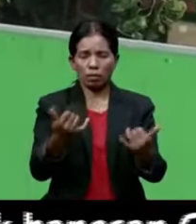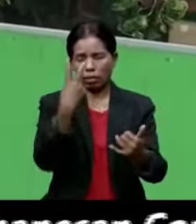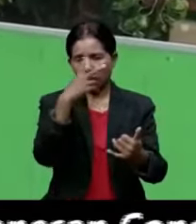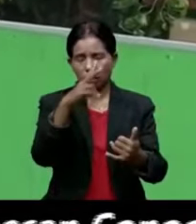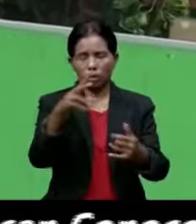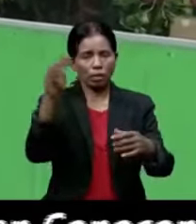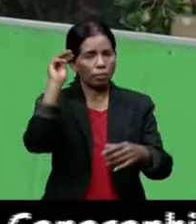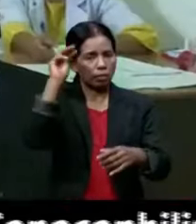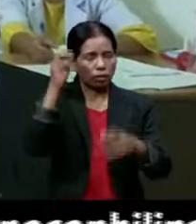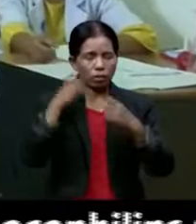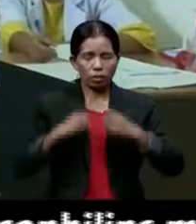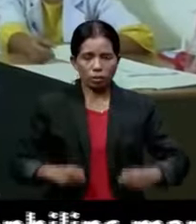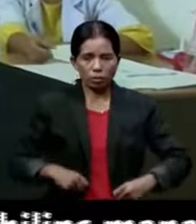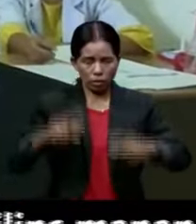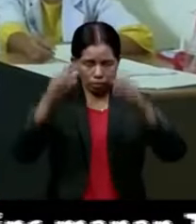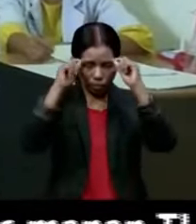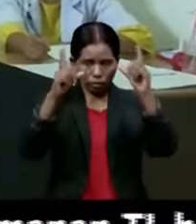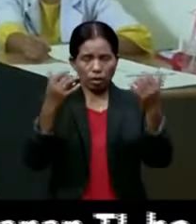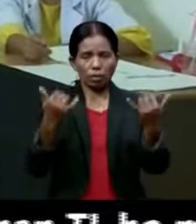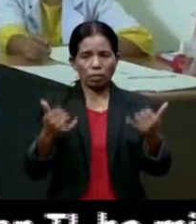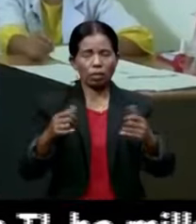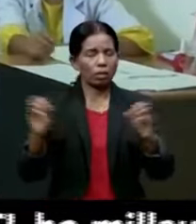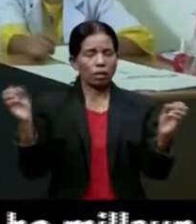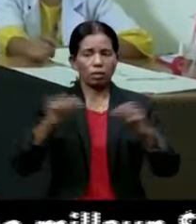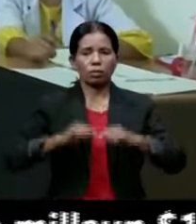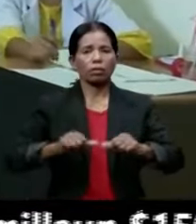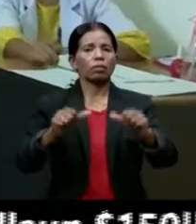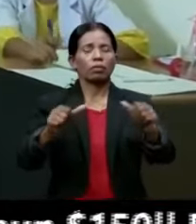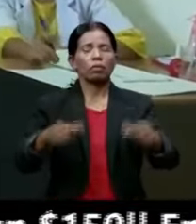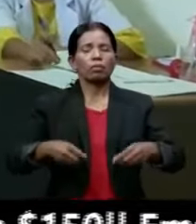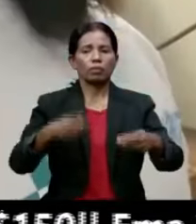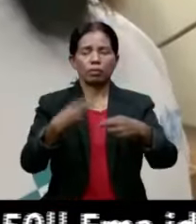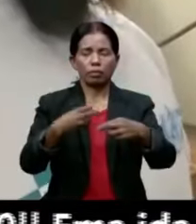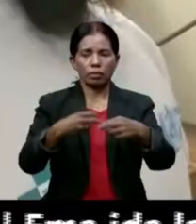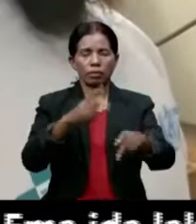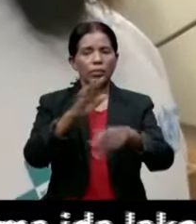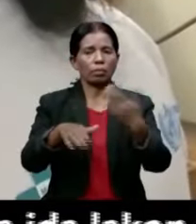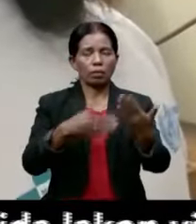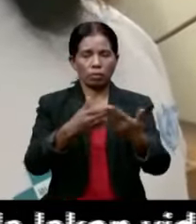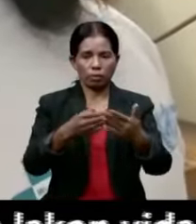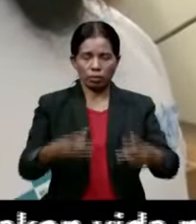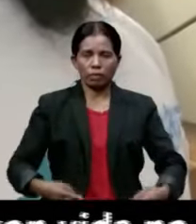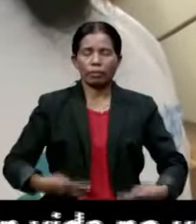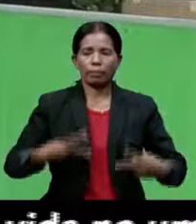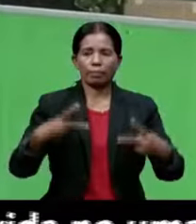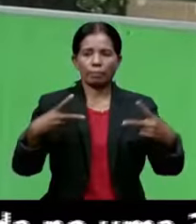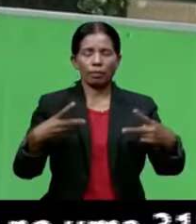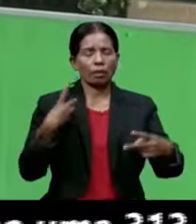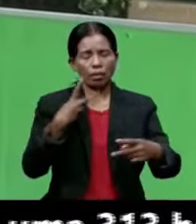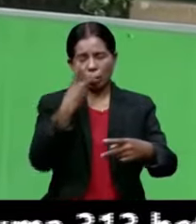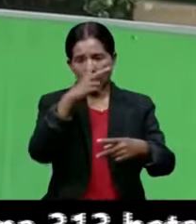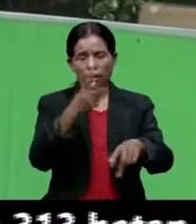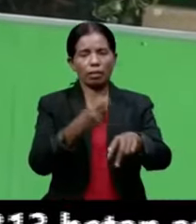a setor saúde de Timor-Leste, ora chinês grave teves, também foi ameaça para a minha vida. A situação e o setor